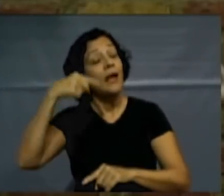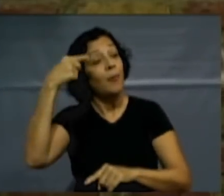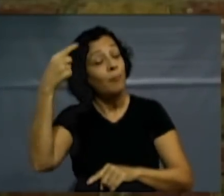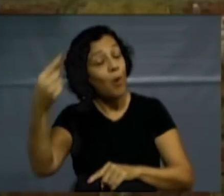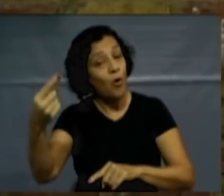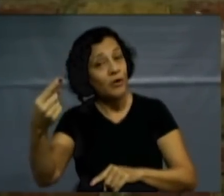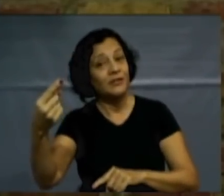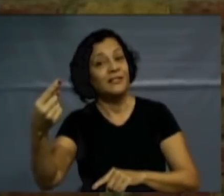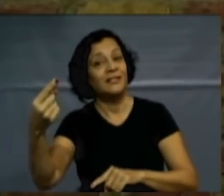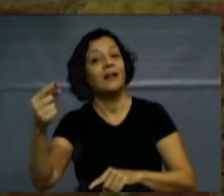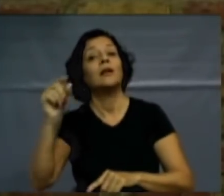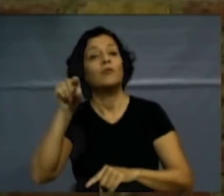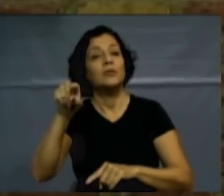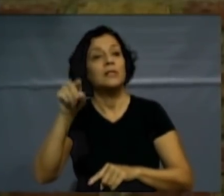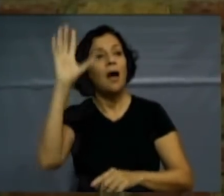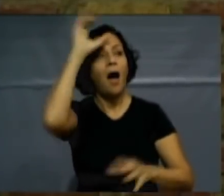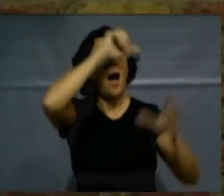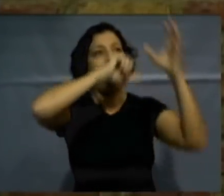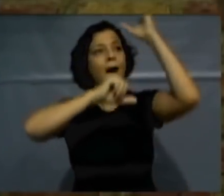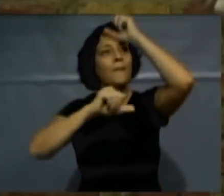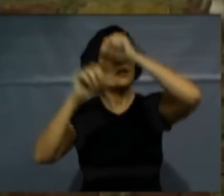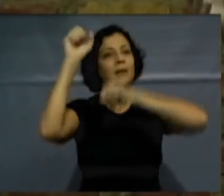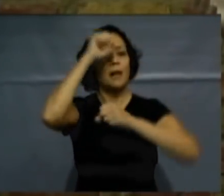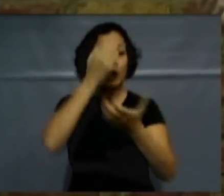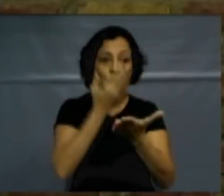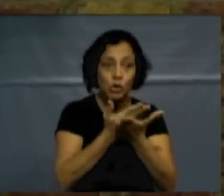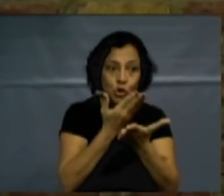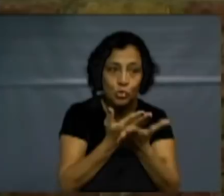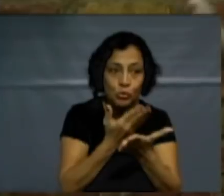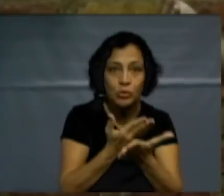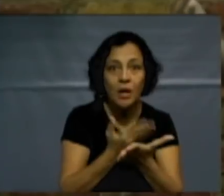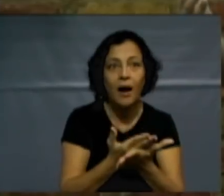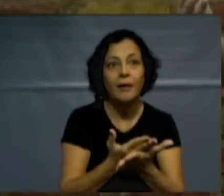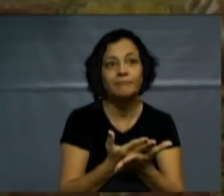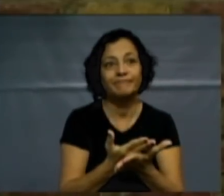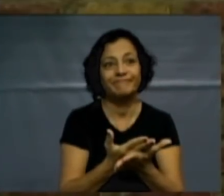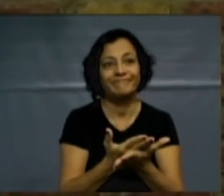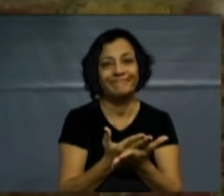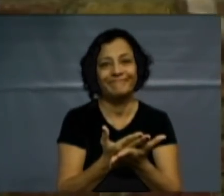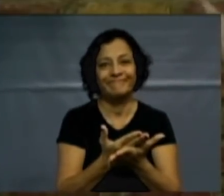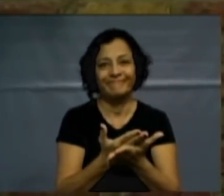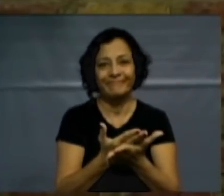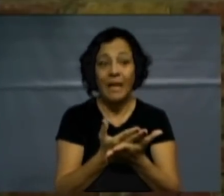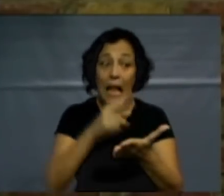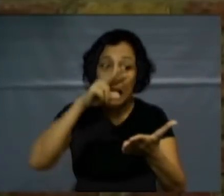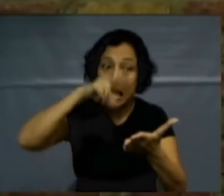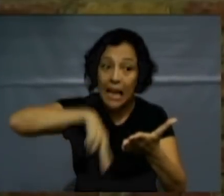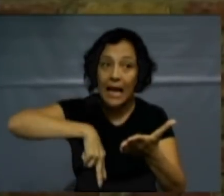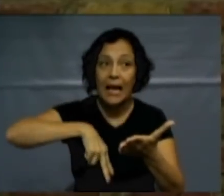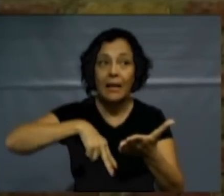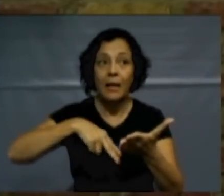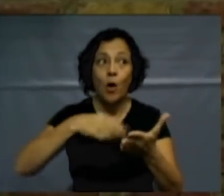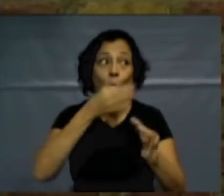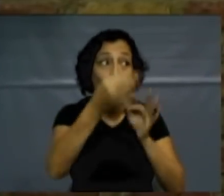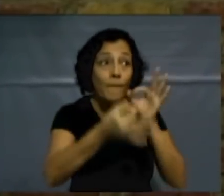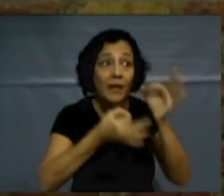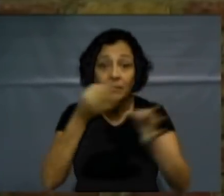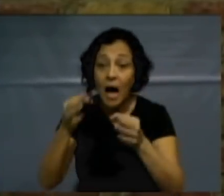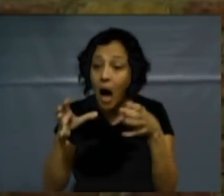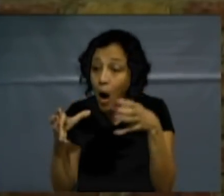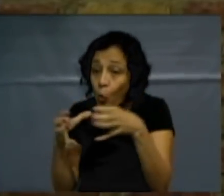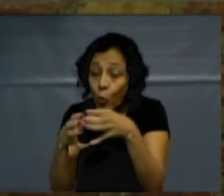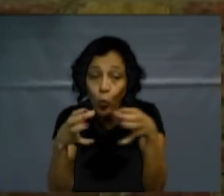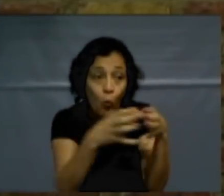o segundo. Essa instrução é o quê? Estudar, ler, comentar, vir para os grupos de estudo na